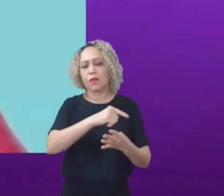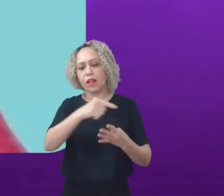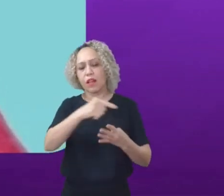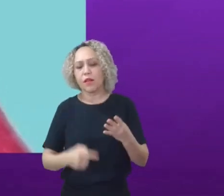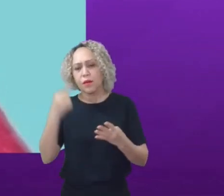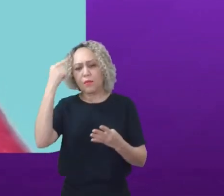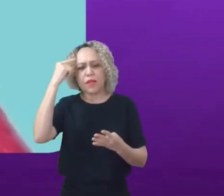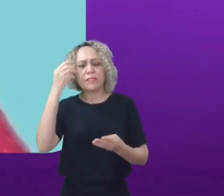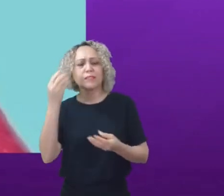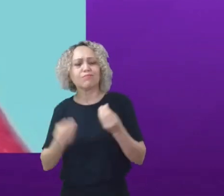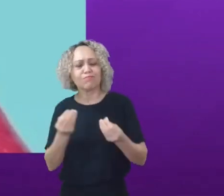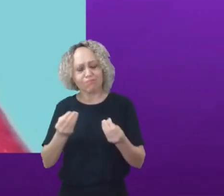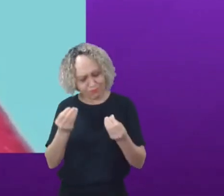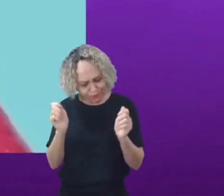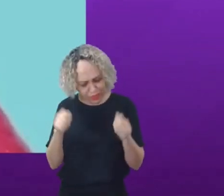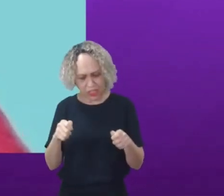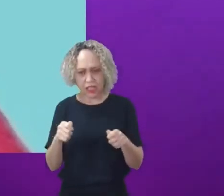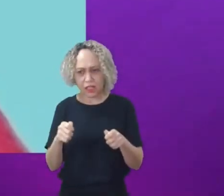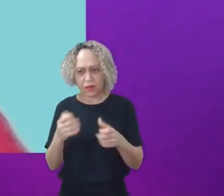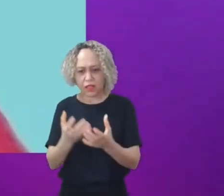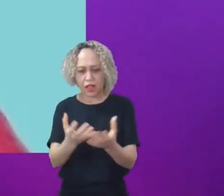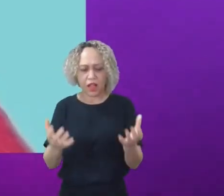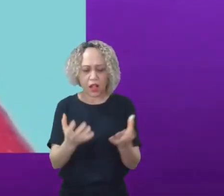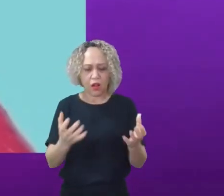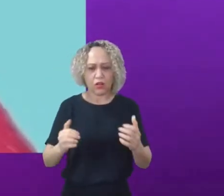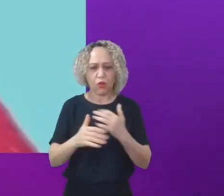hortas urbanas como políticas públicas a serem